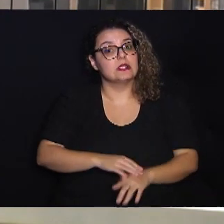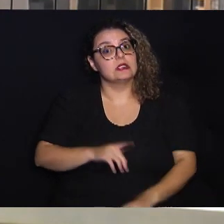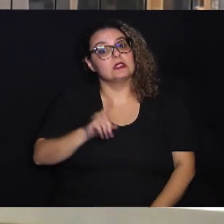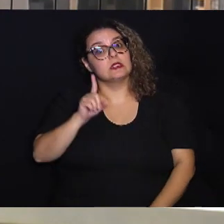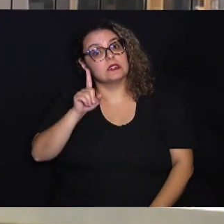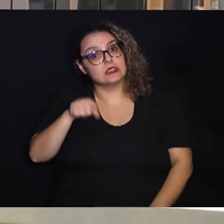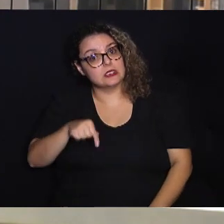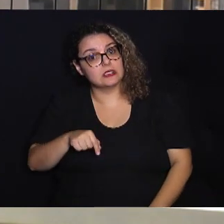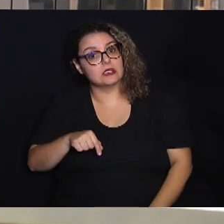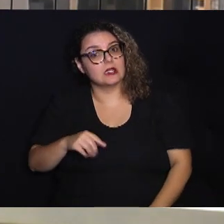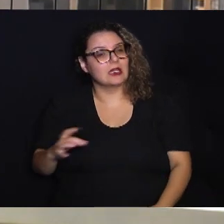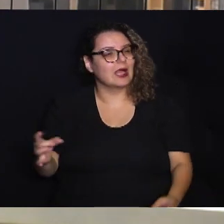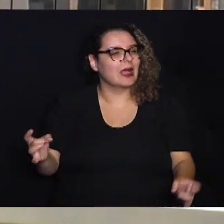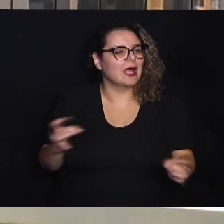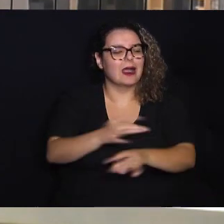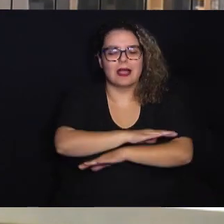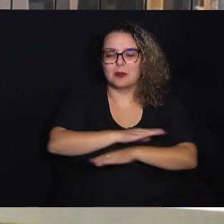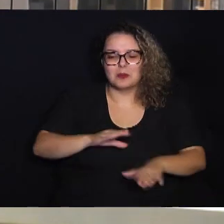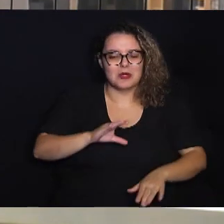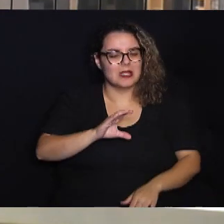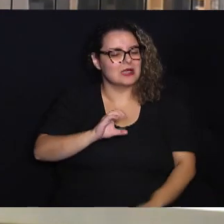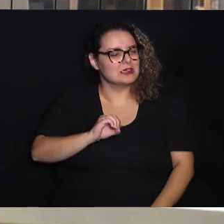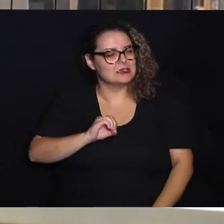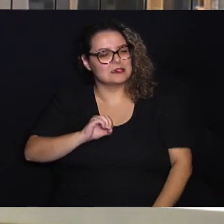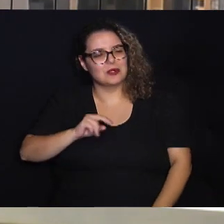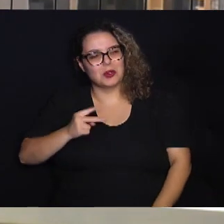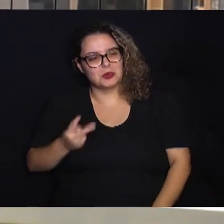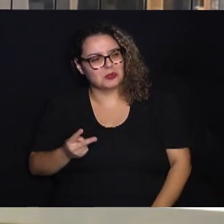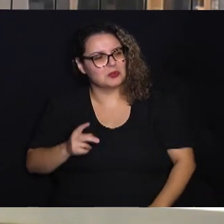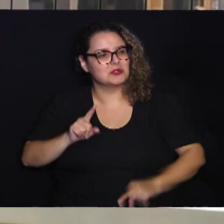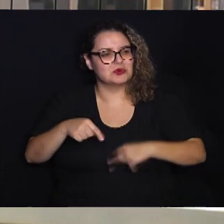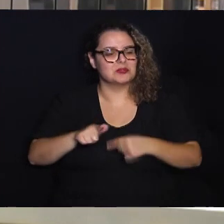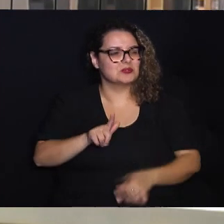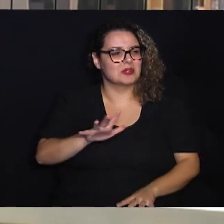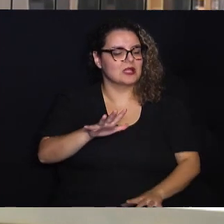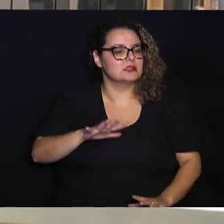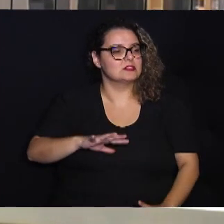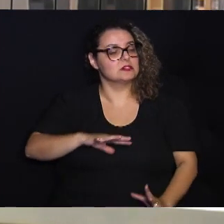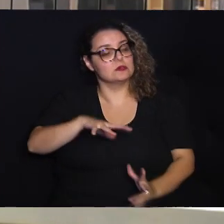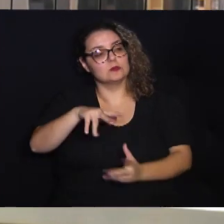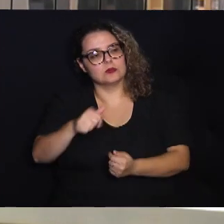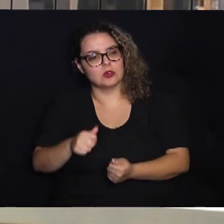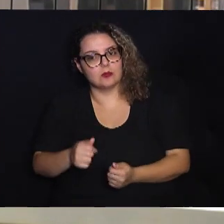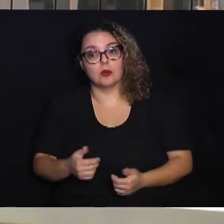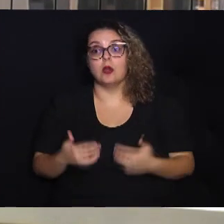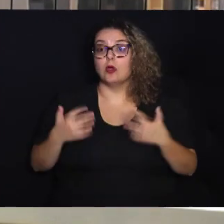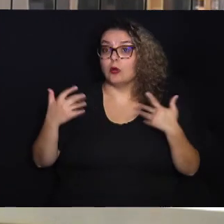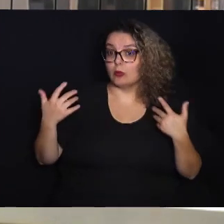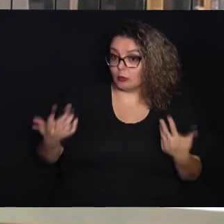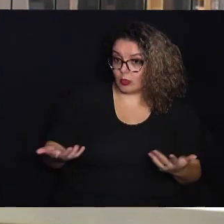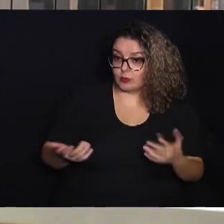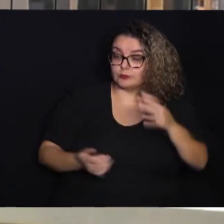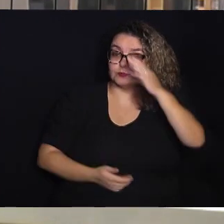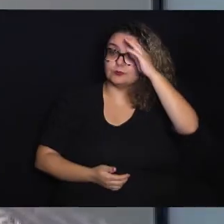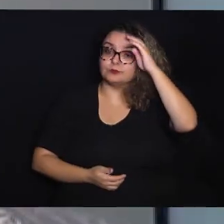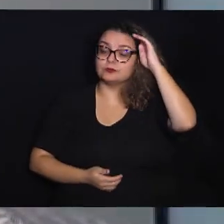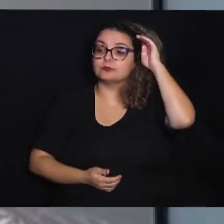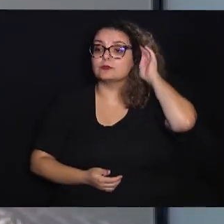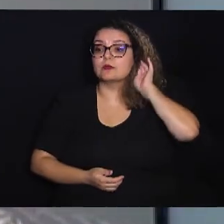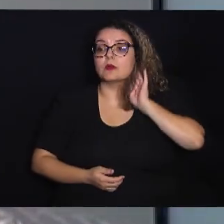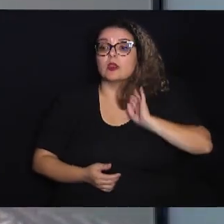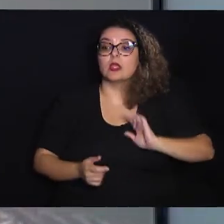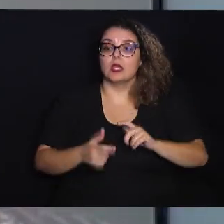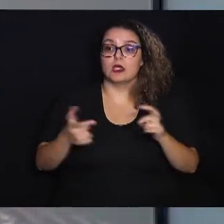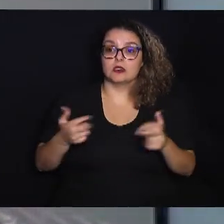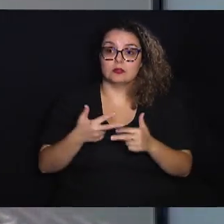que sequestrariam esse carbono excessivo, esses gases de efeito estufa da atmosfera? Bom,